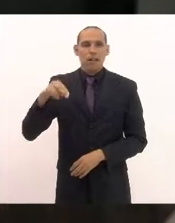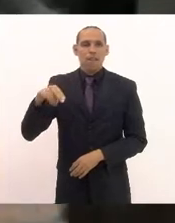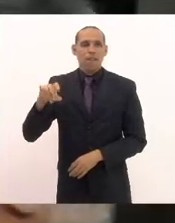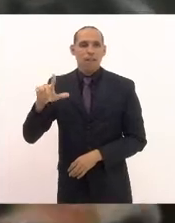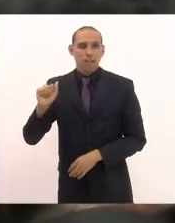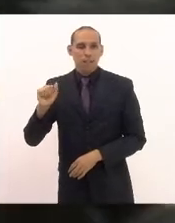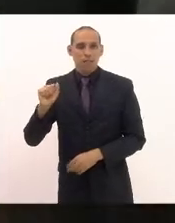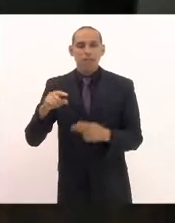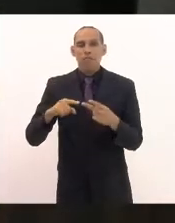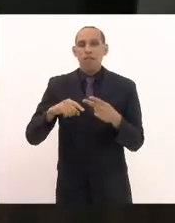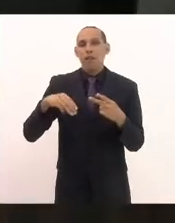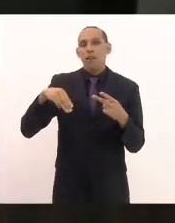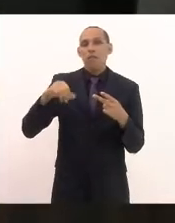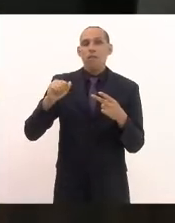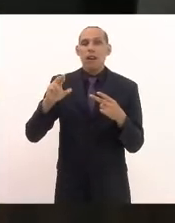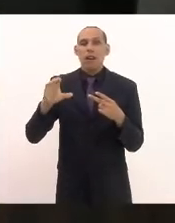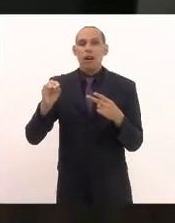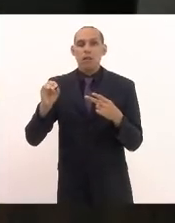Deputado Marcos Miller.